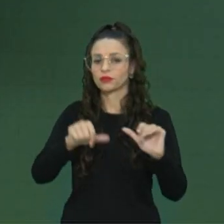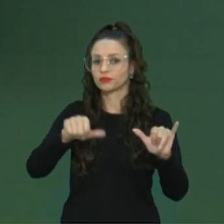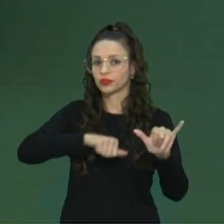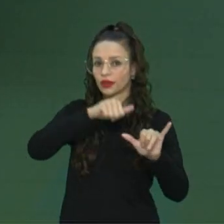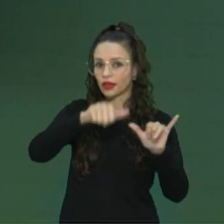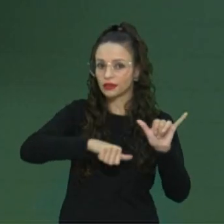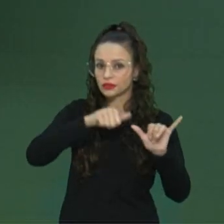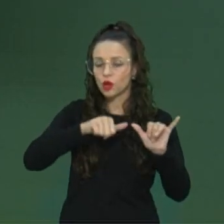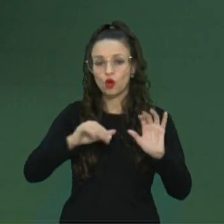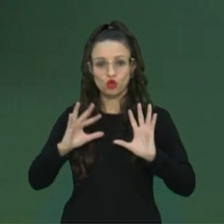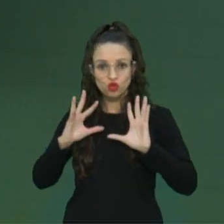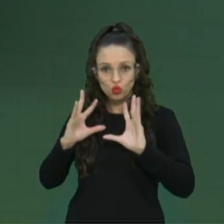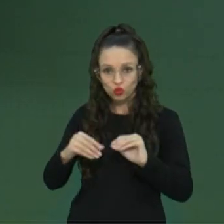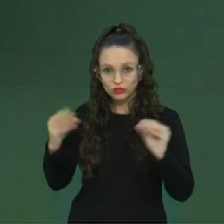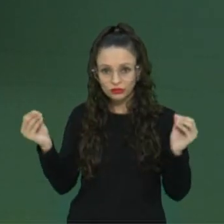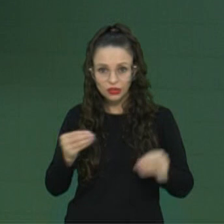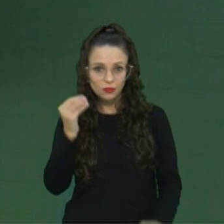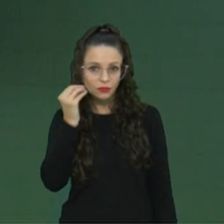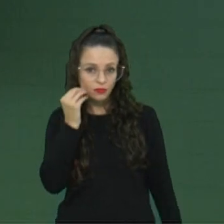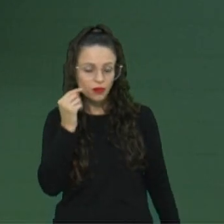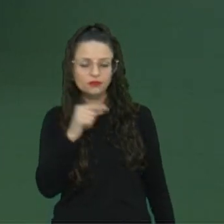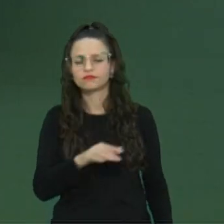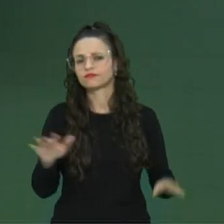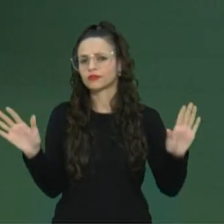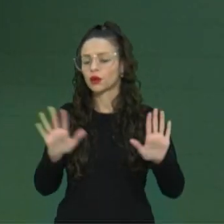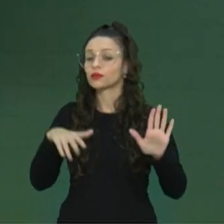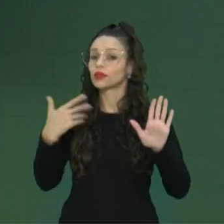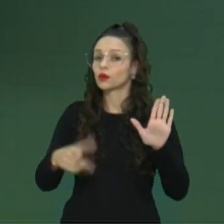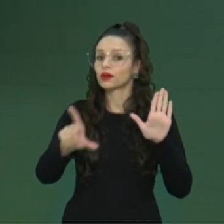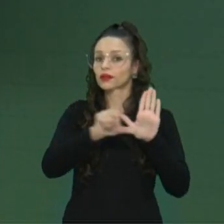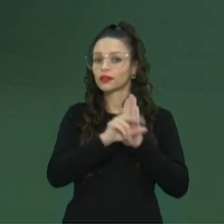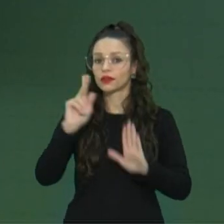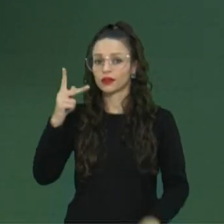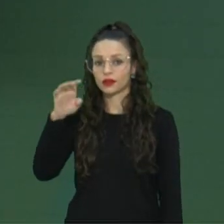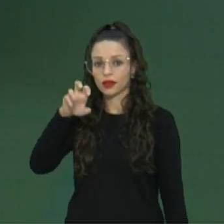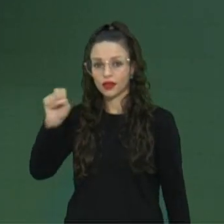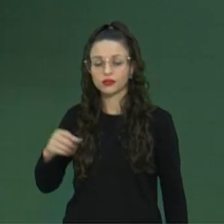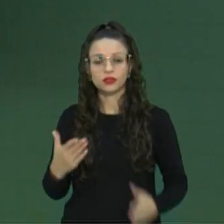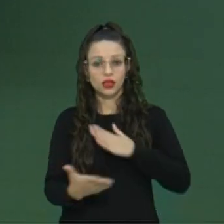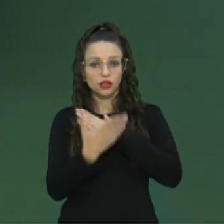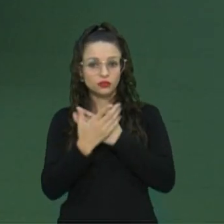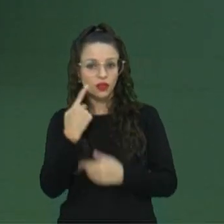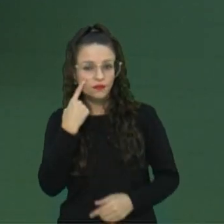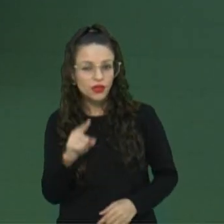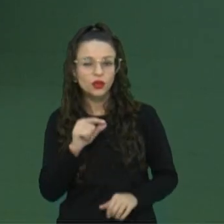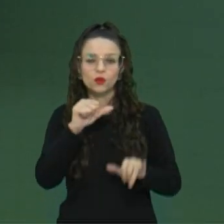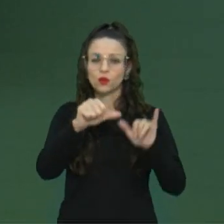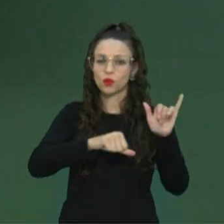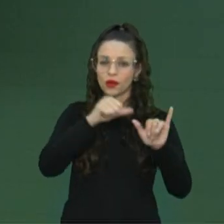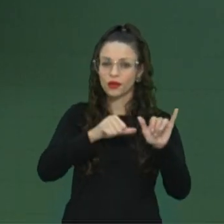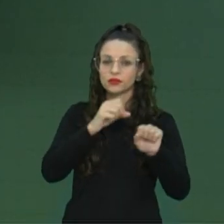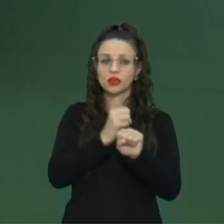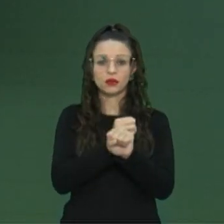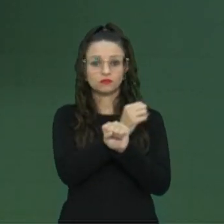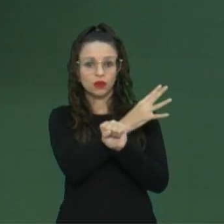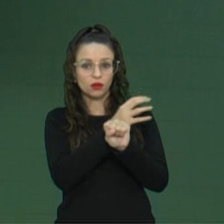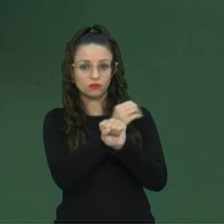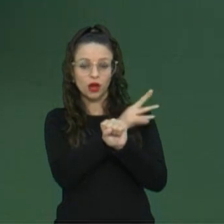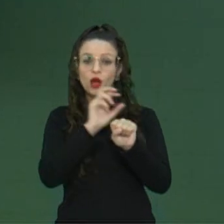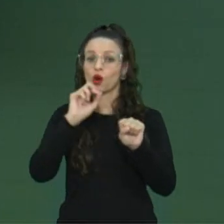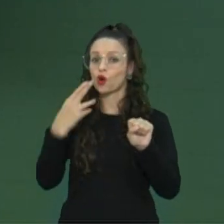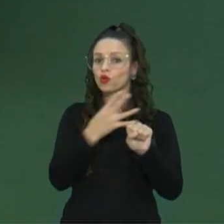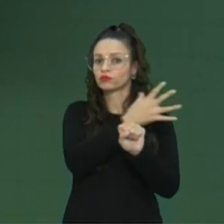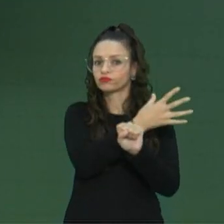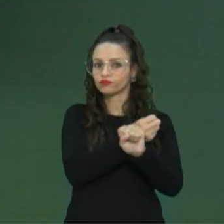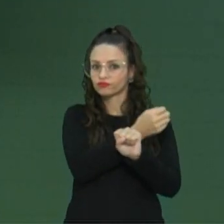nem todas elas a gente pode fazer experimentos. Então a lei de Hess nos ajuda a descobrir se a reação vai ser endotérmica ou exotérmica e